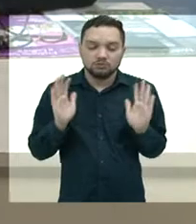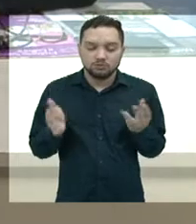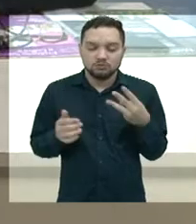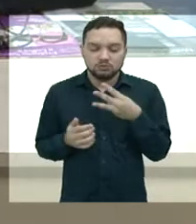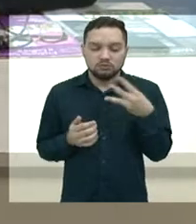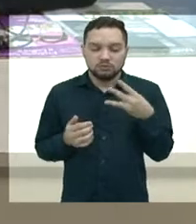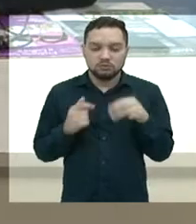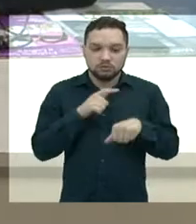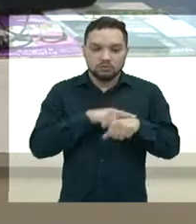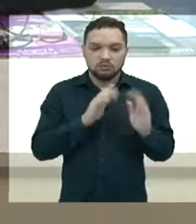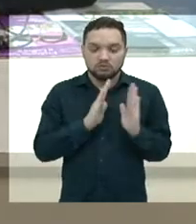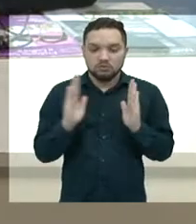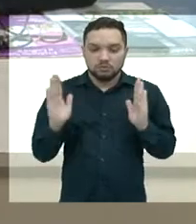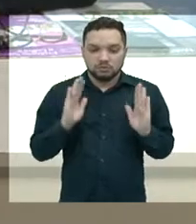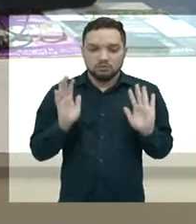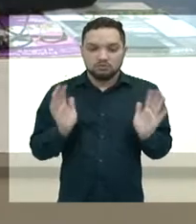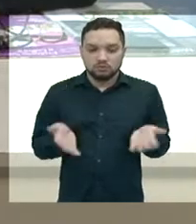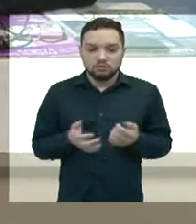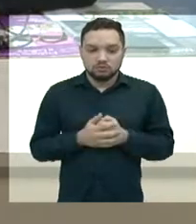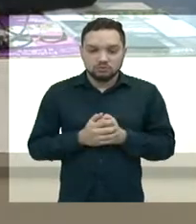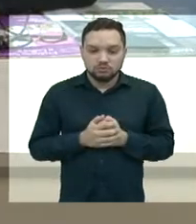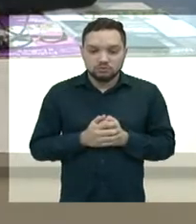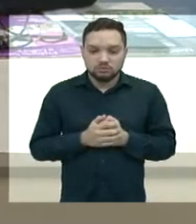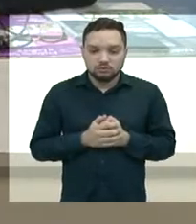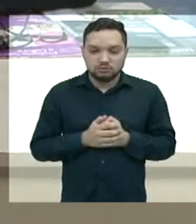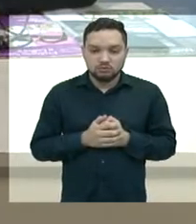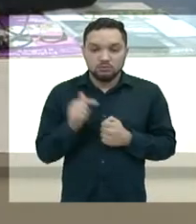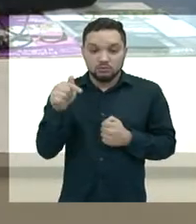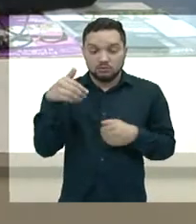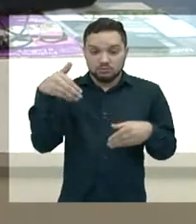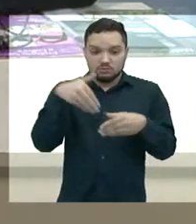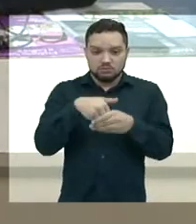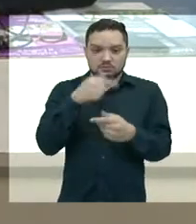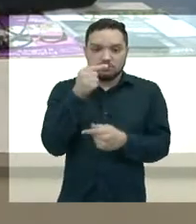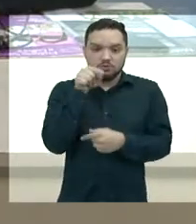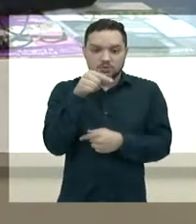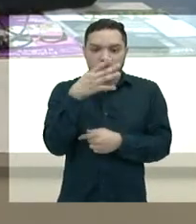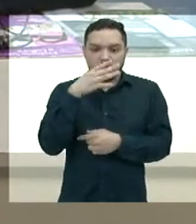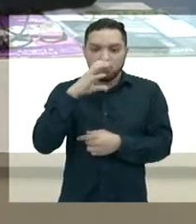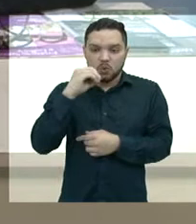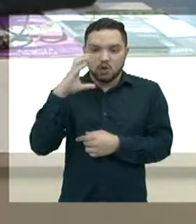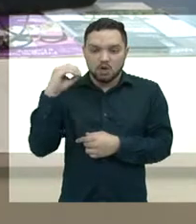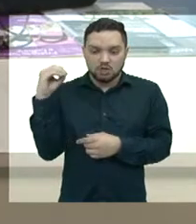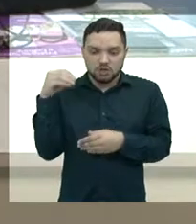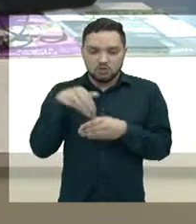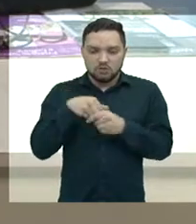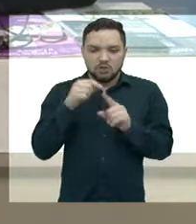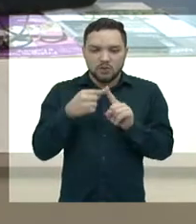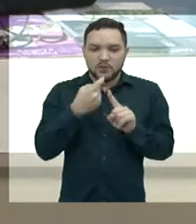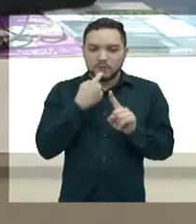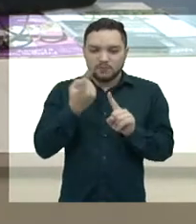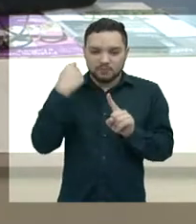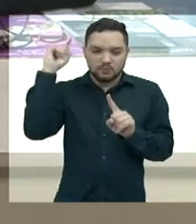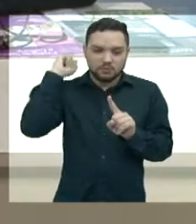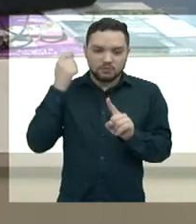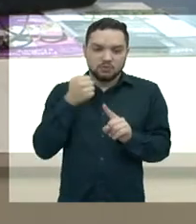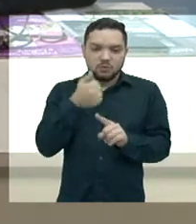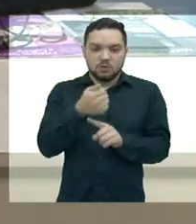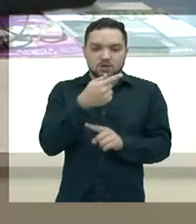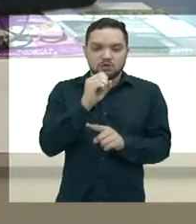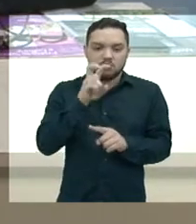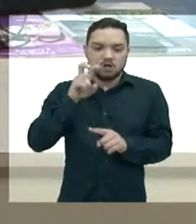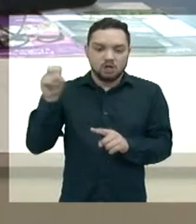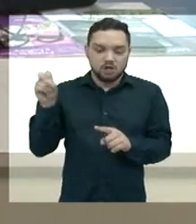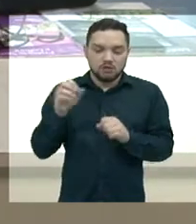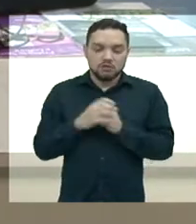de parlamentar, obteve mais de 7.400 votos nas últimas eleições, quase 7.500 votos